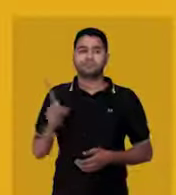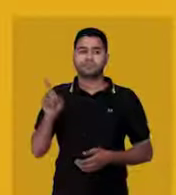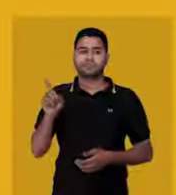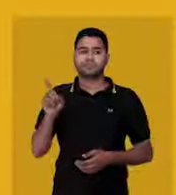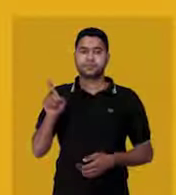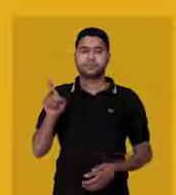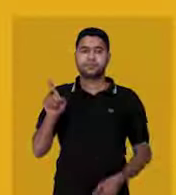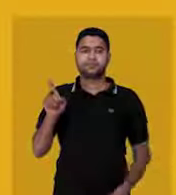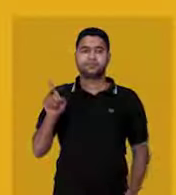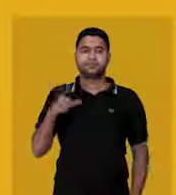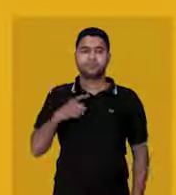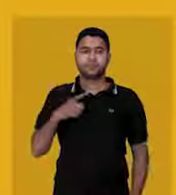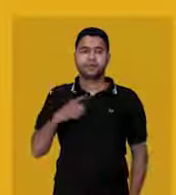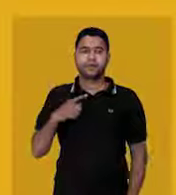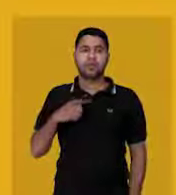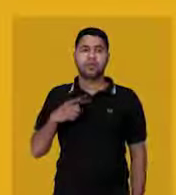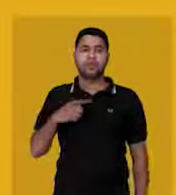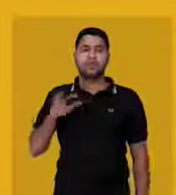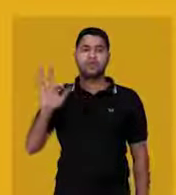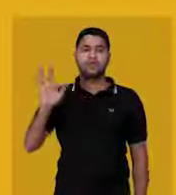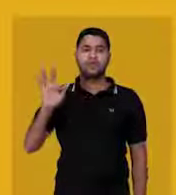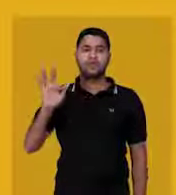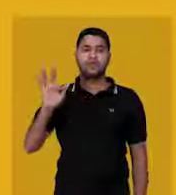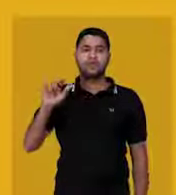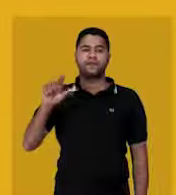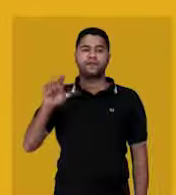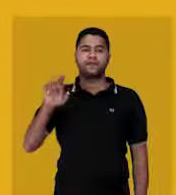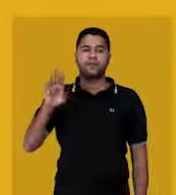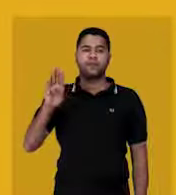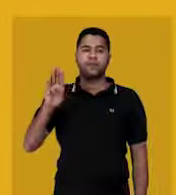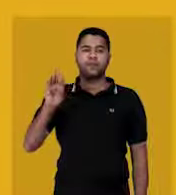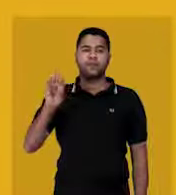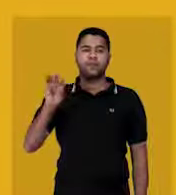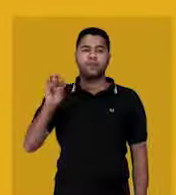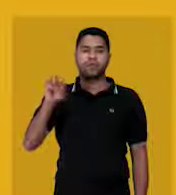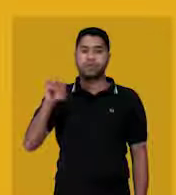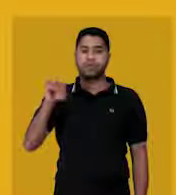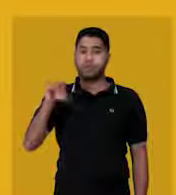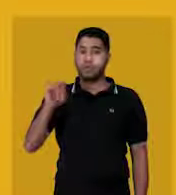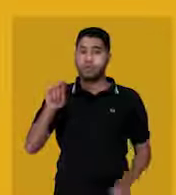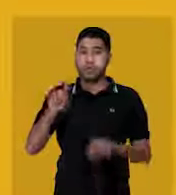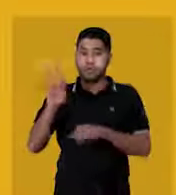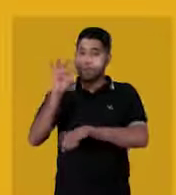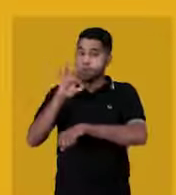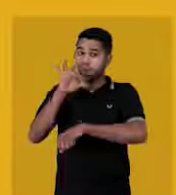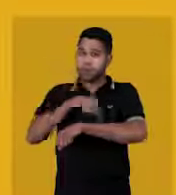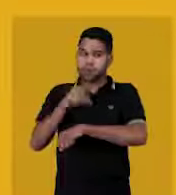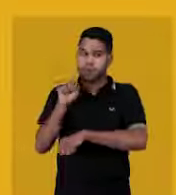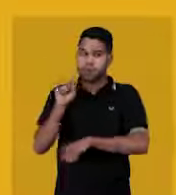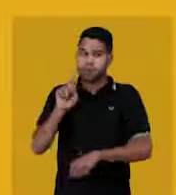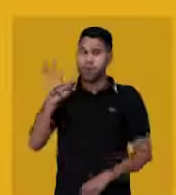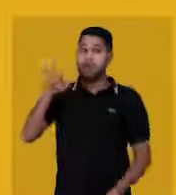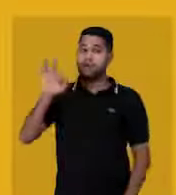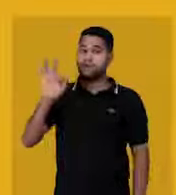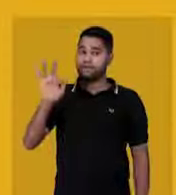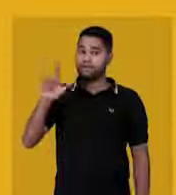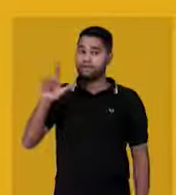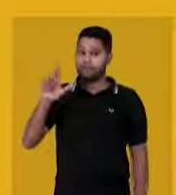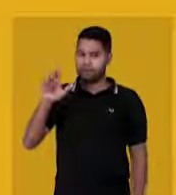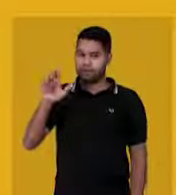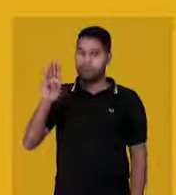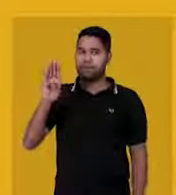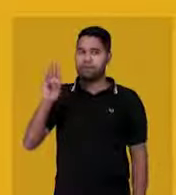flebotomínio. As pessoas costumam falar mosquito, mas ele não é um mosquito, ele é um flebotomínio, é um outro tipo de